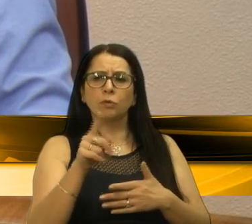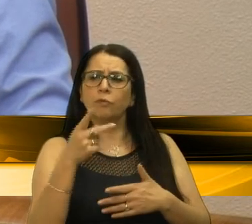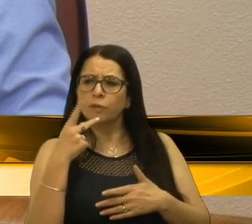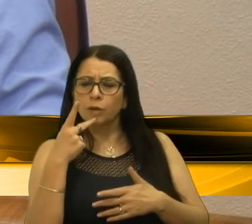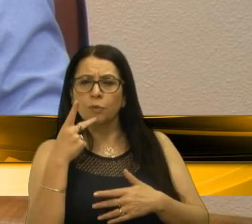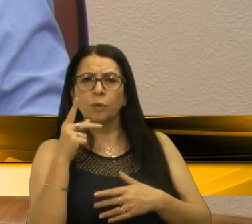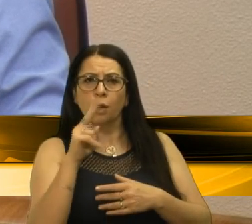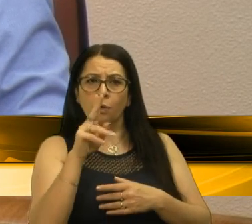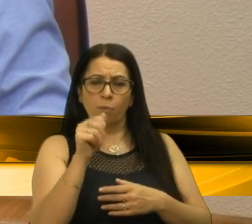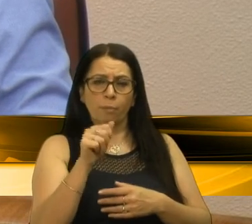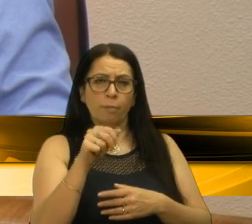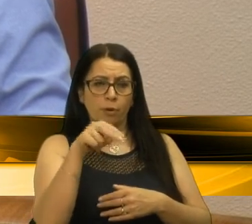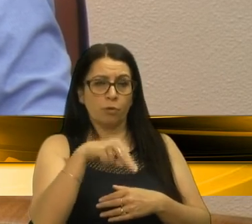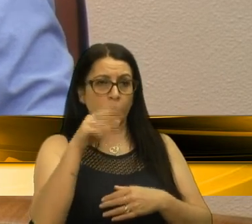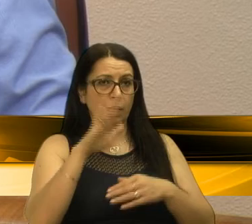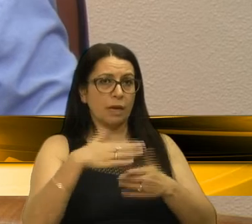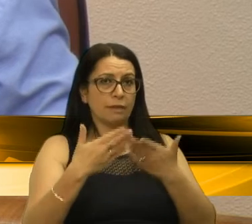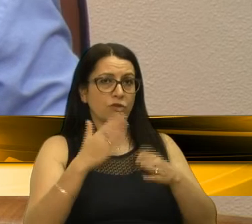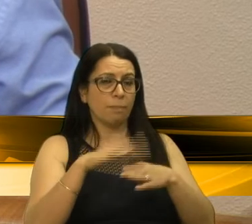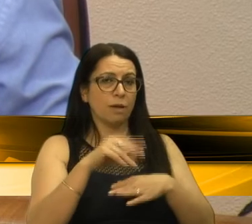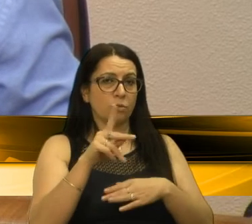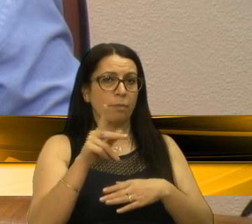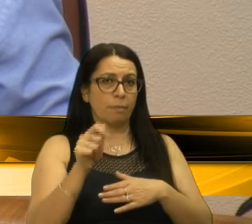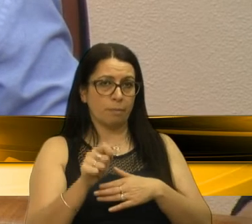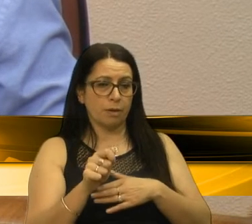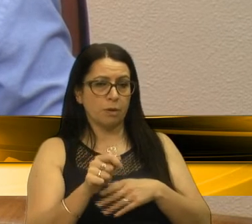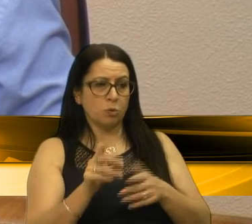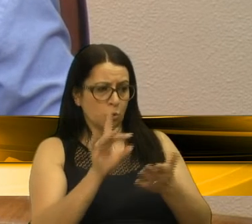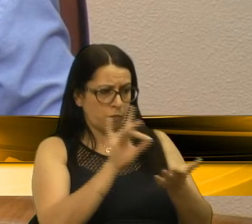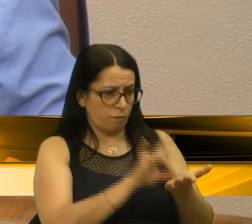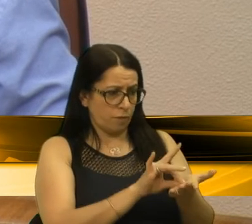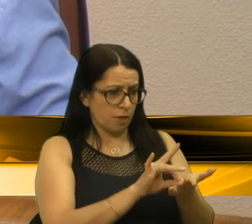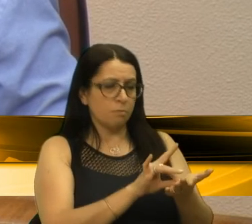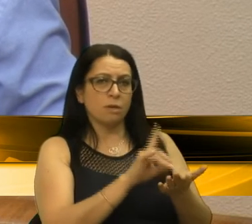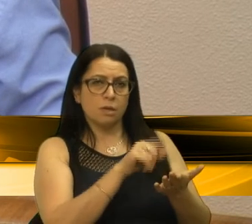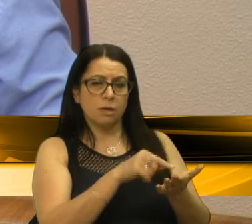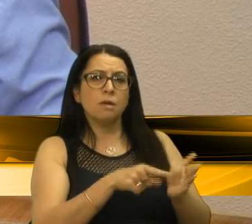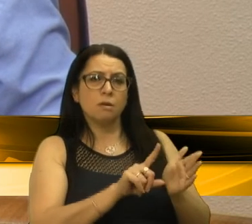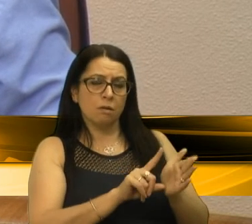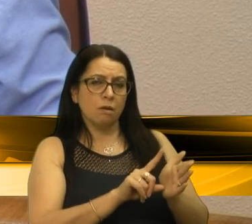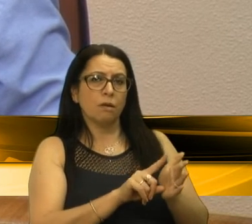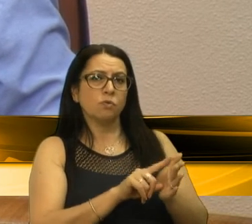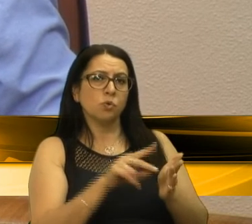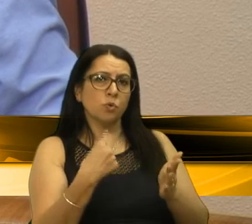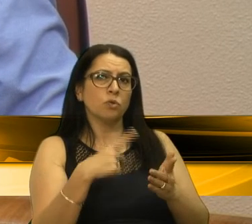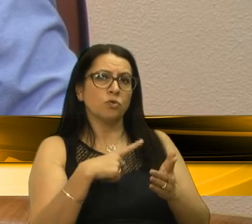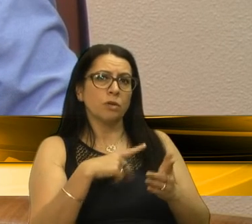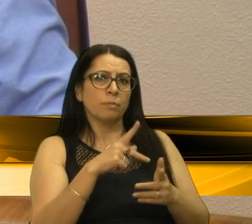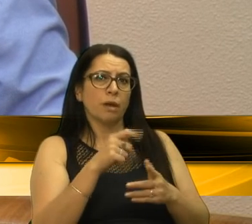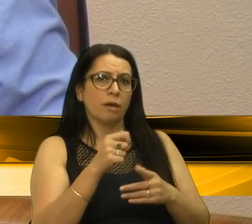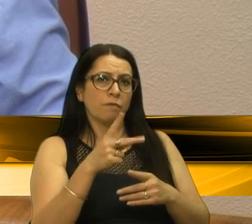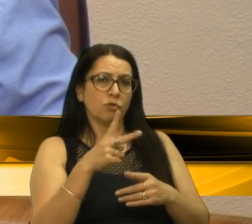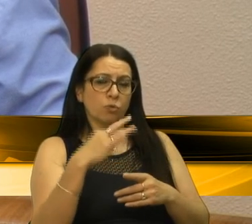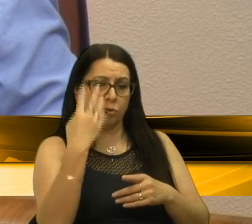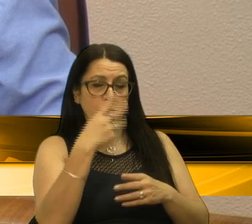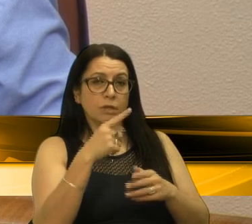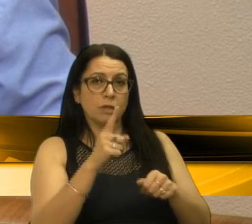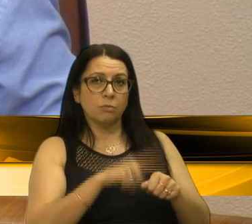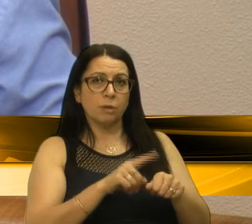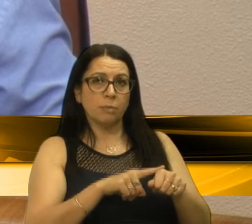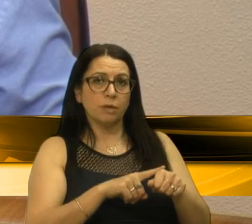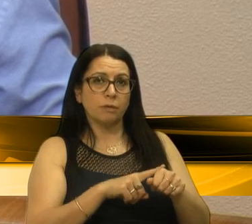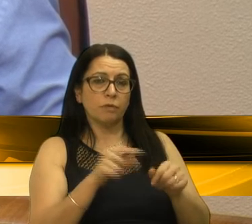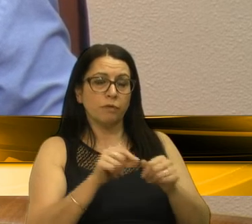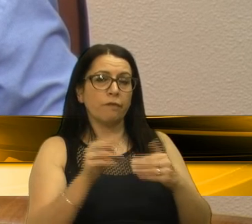UPA Zona Norte atende mais do que atendia o PA. O senhor confirma a afirmação de que antes nós só tínhamos o PA 24 horas e no momento em que